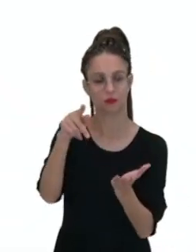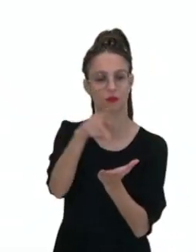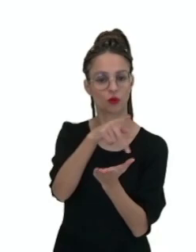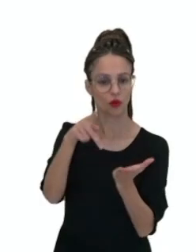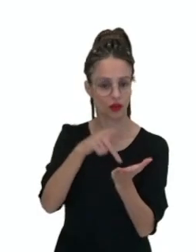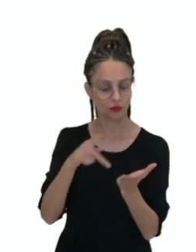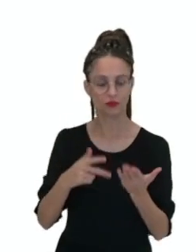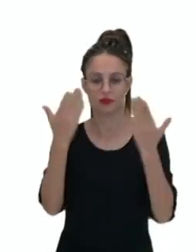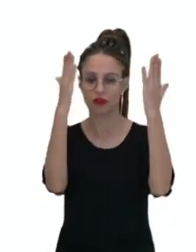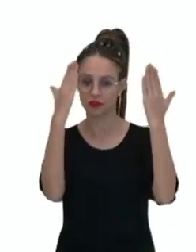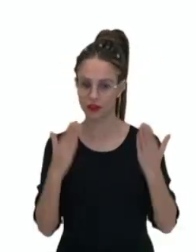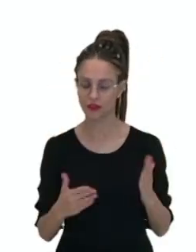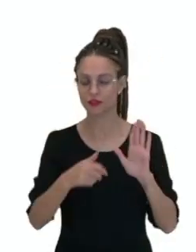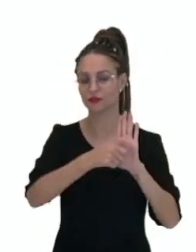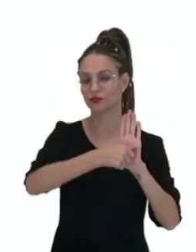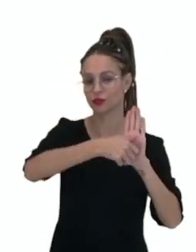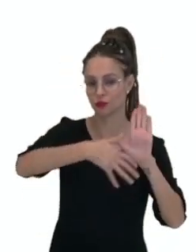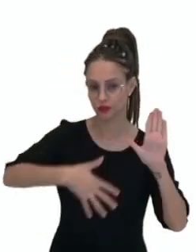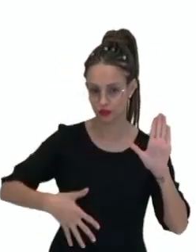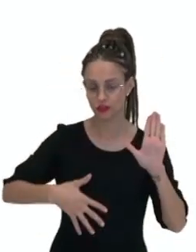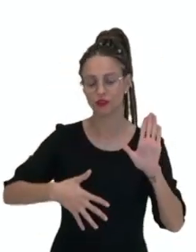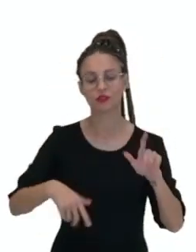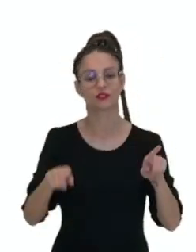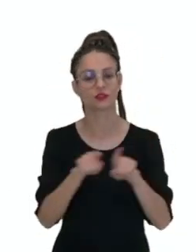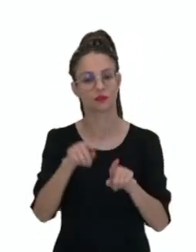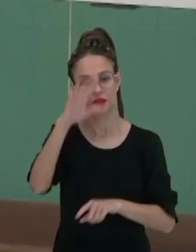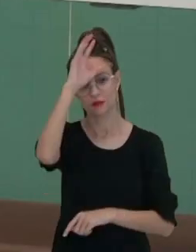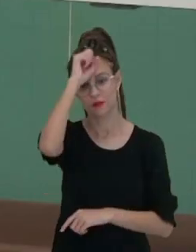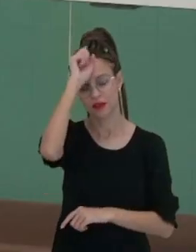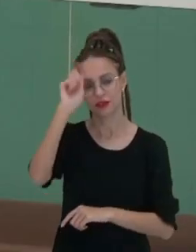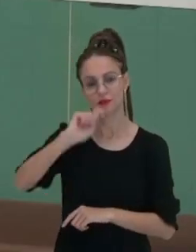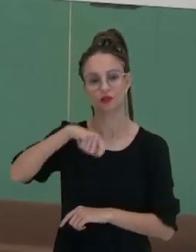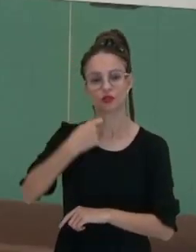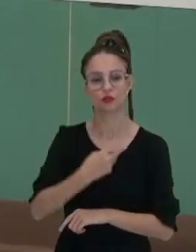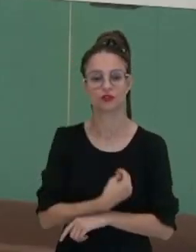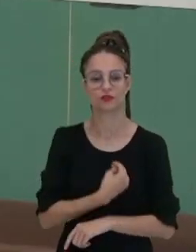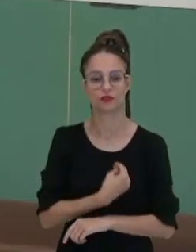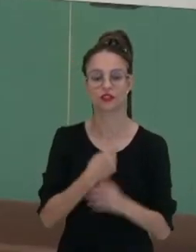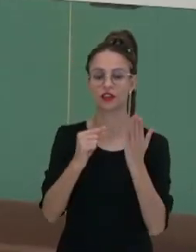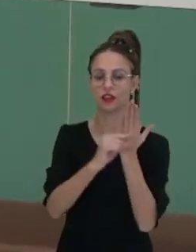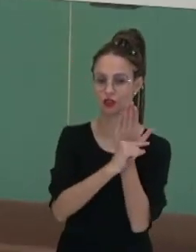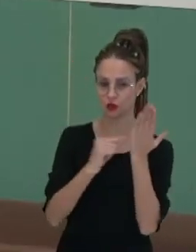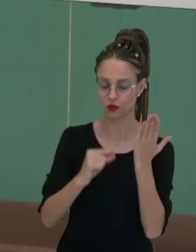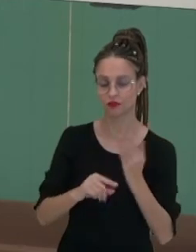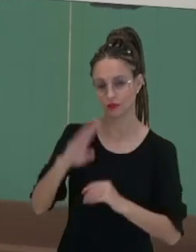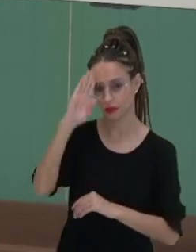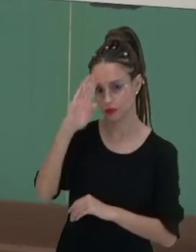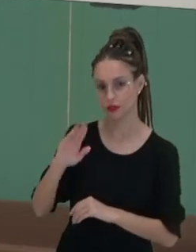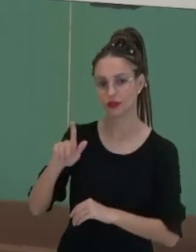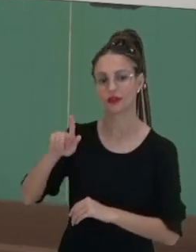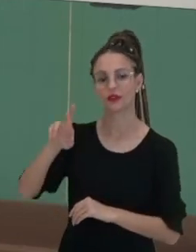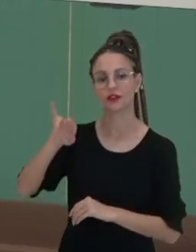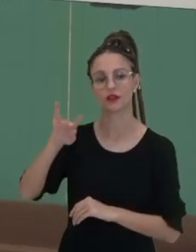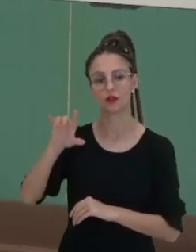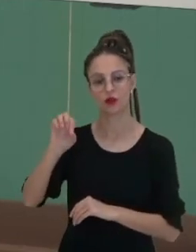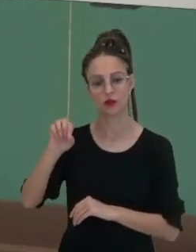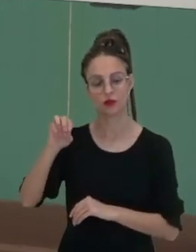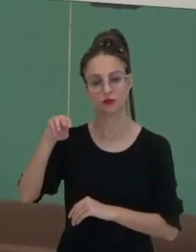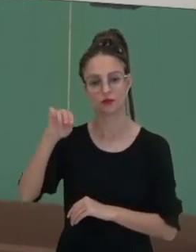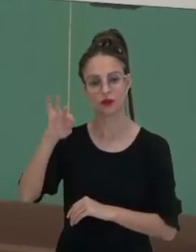poemas, analisamos figuras de linguagem e aprendemos sobre a vida de autores, em especial de Gregório de Matos.